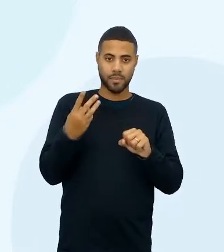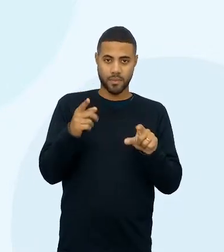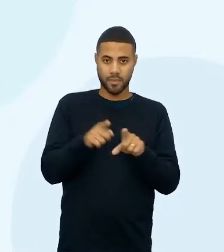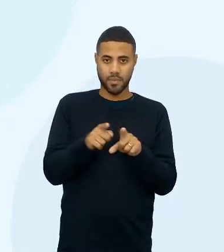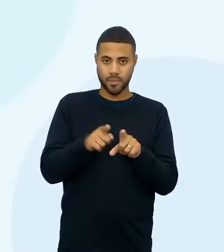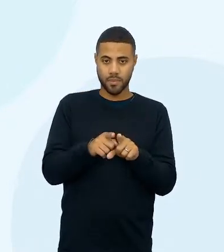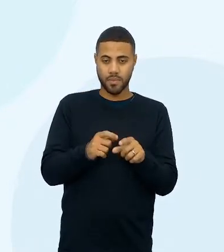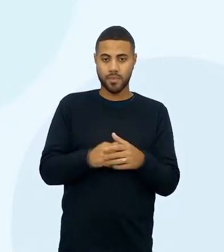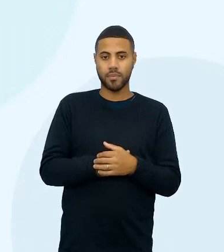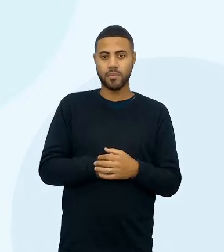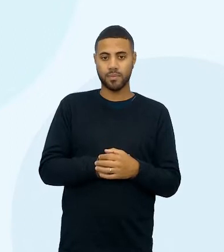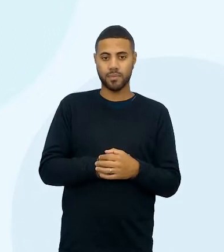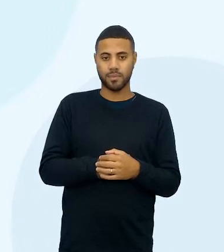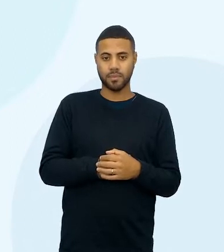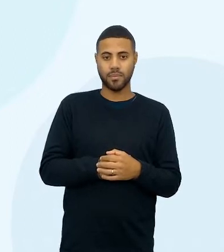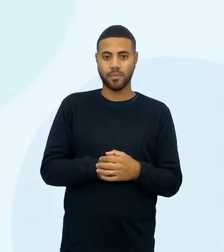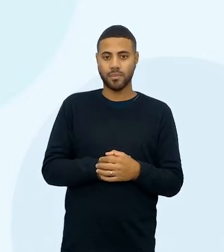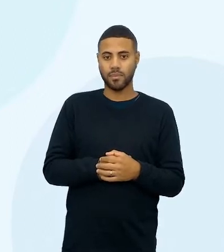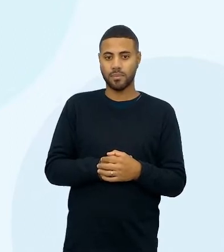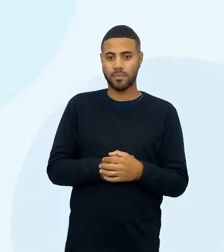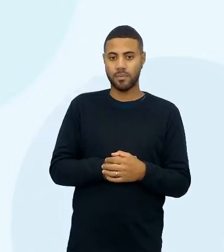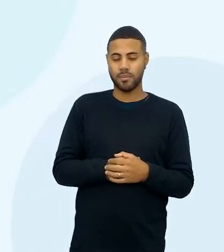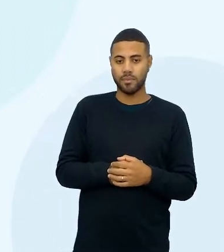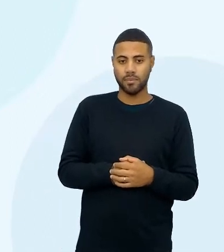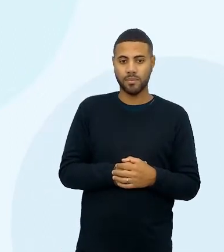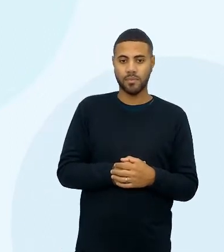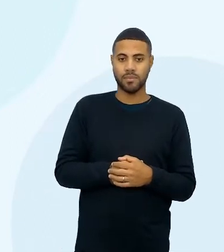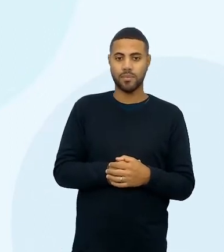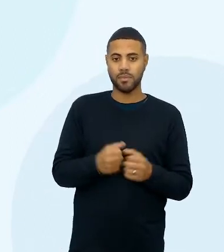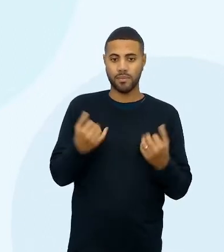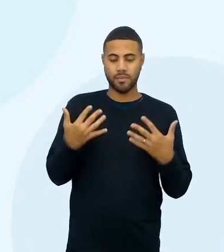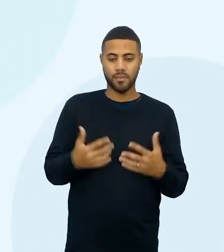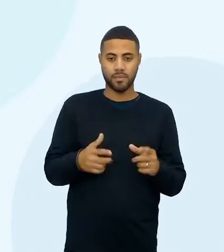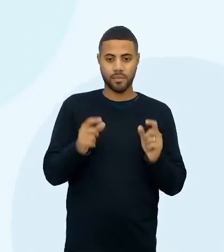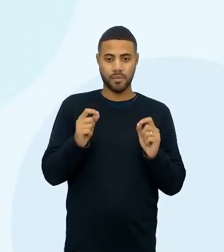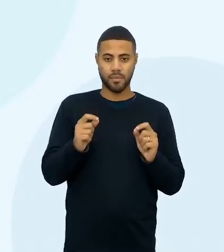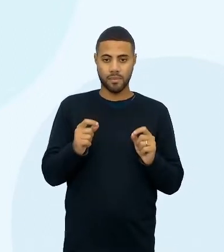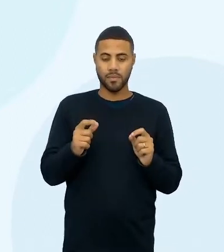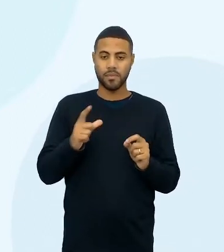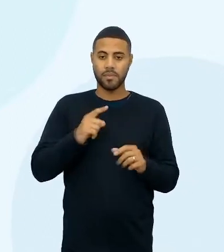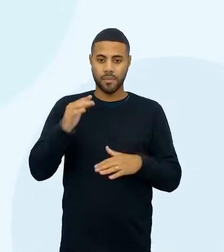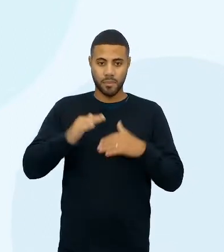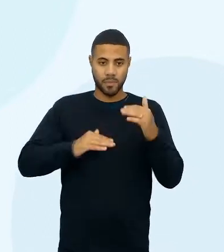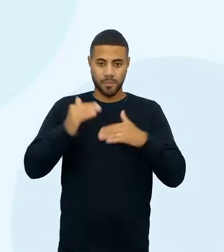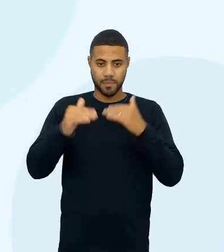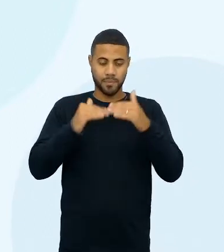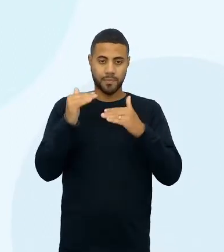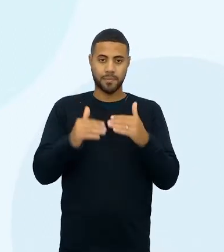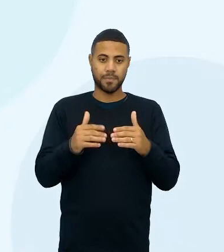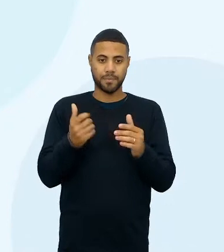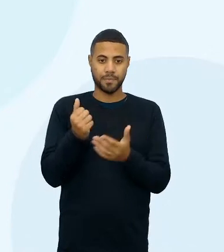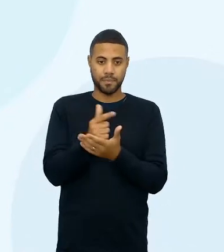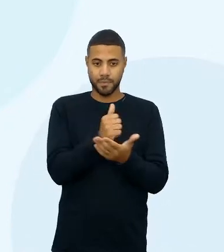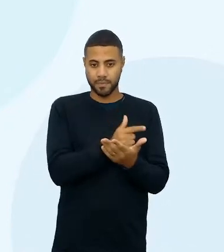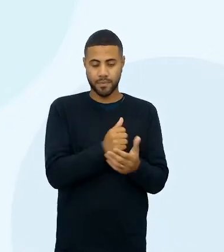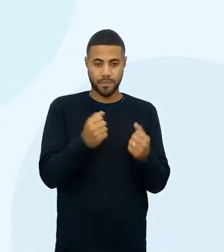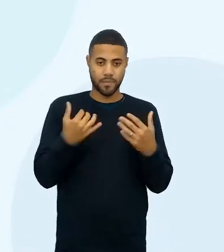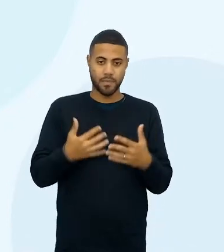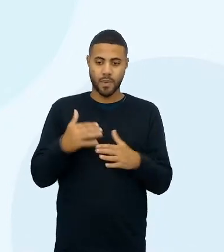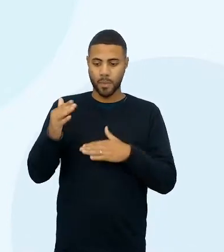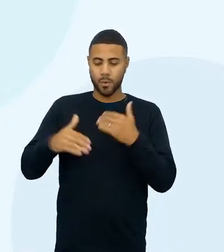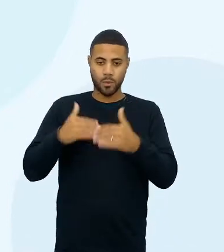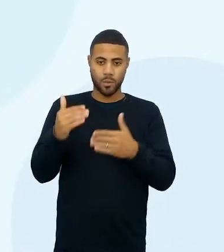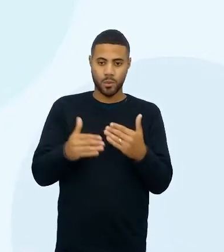Política Nacional de Resíduos Sólidos. O que diz, né, os padrões sustentáveis de produção e consumo? Produção e consumo